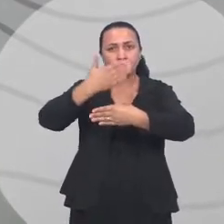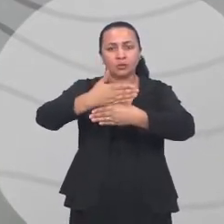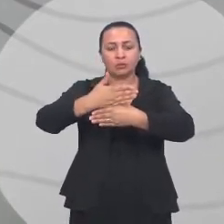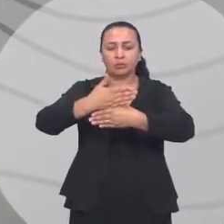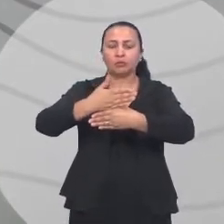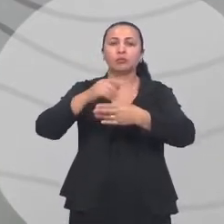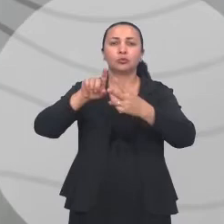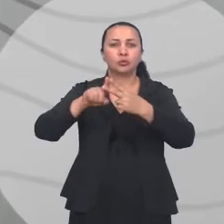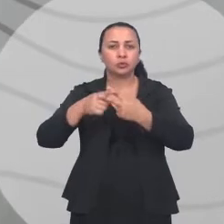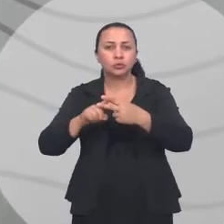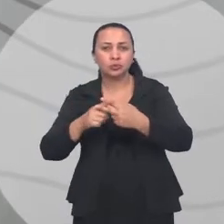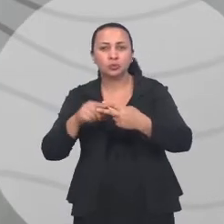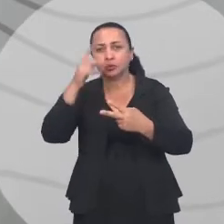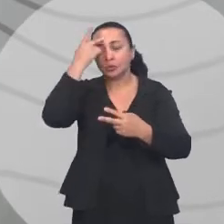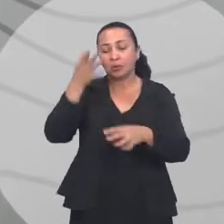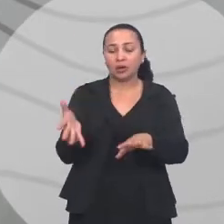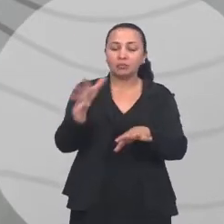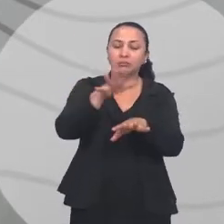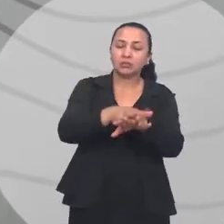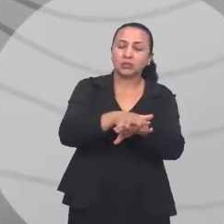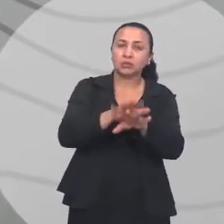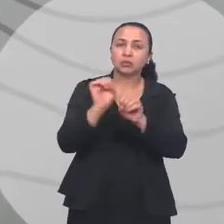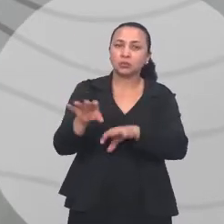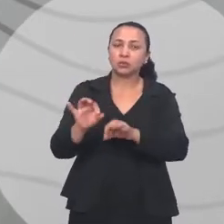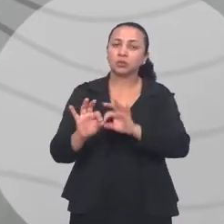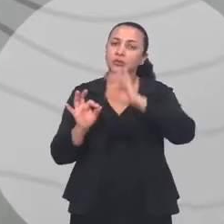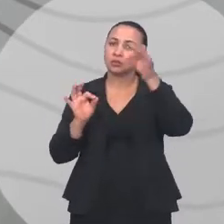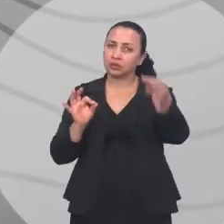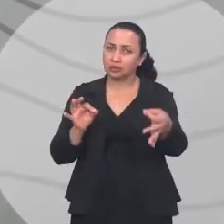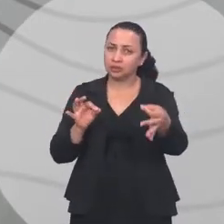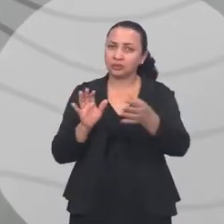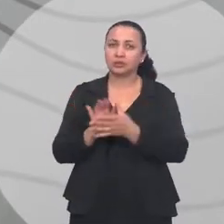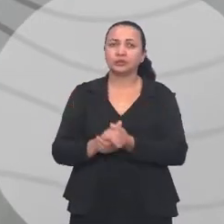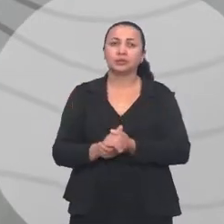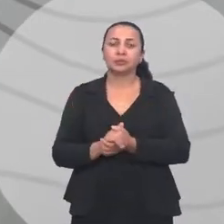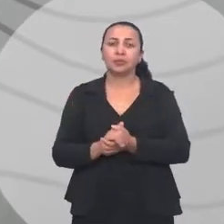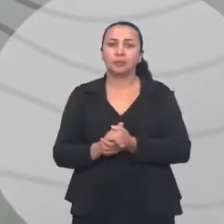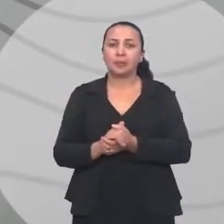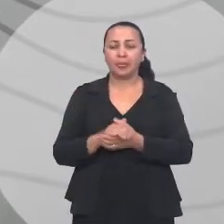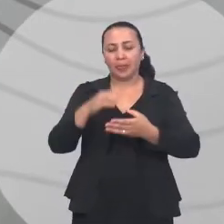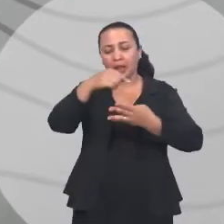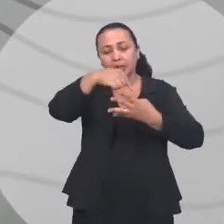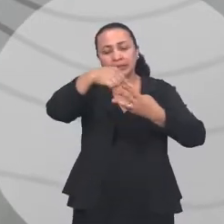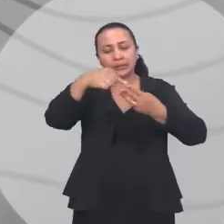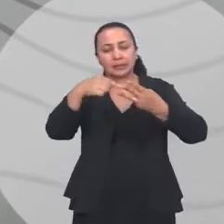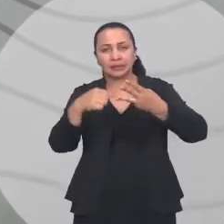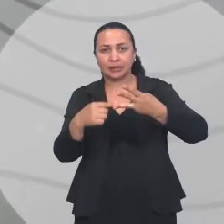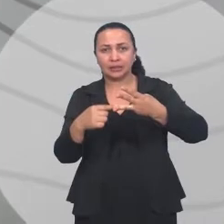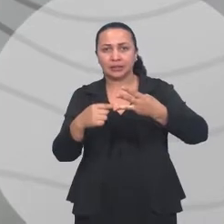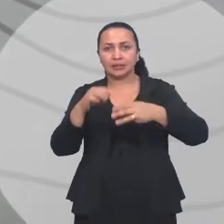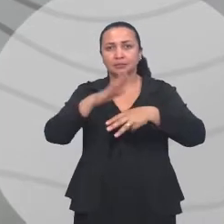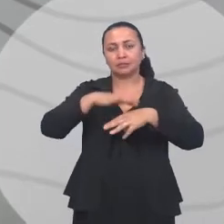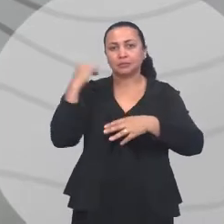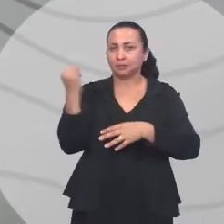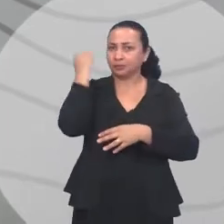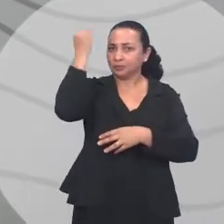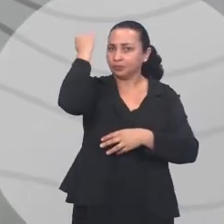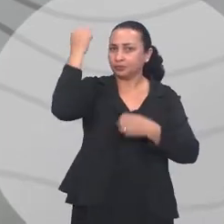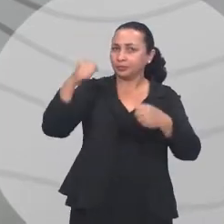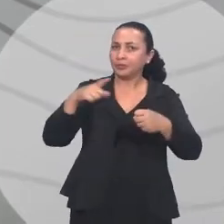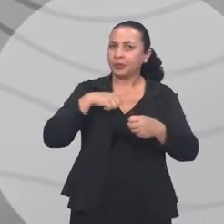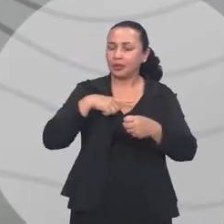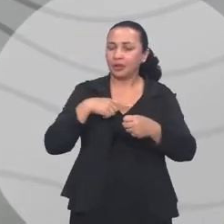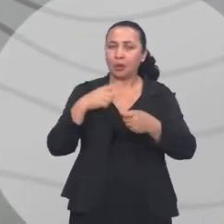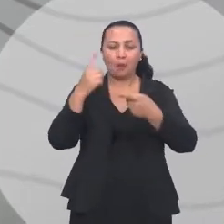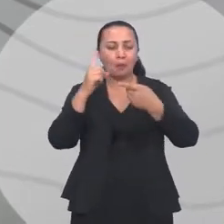construção de construção de instrumentos para implantação do ensino remoto são três instrumentos principais